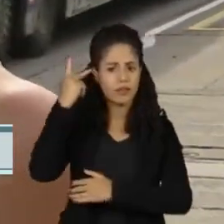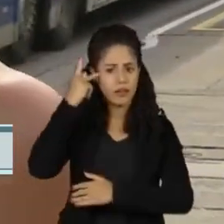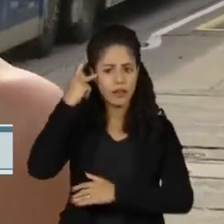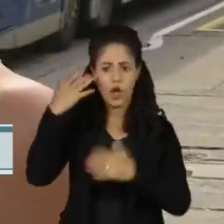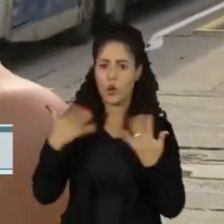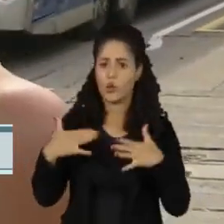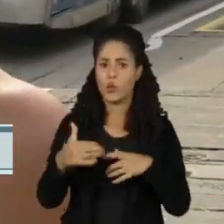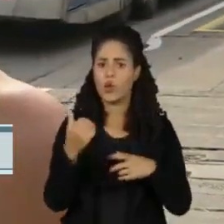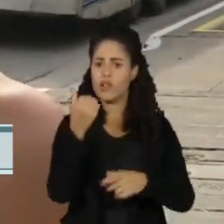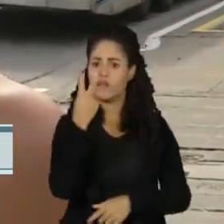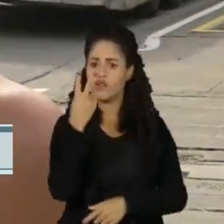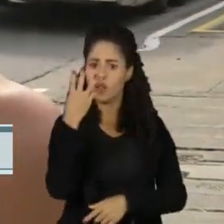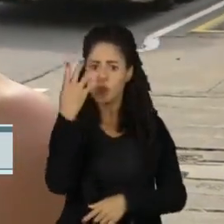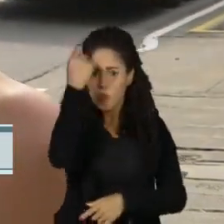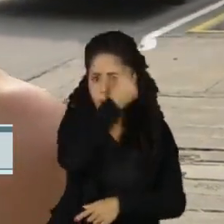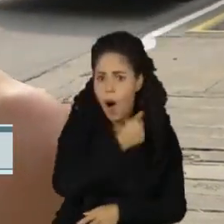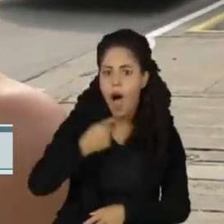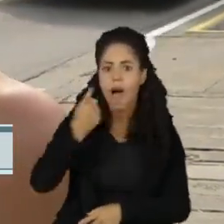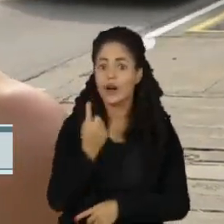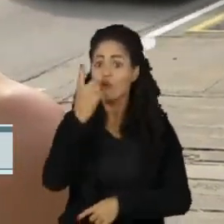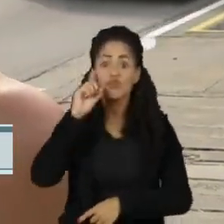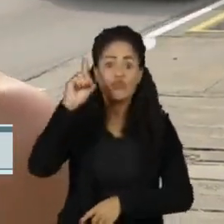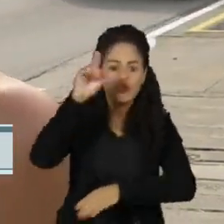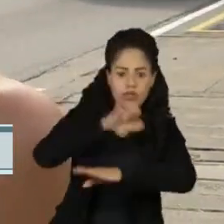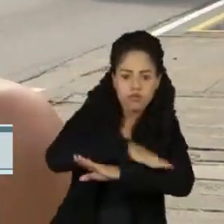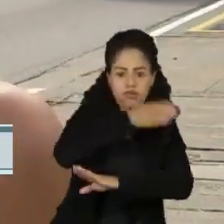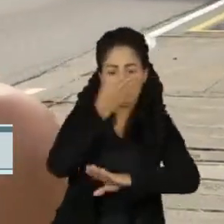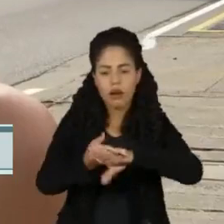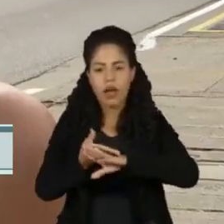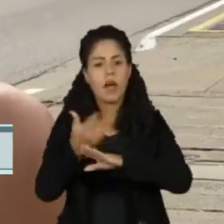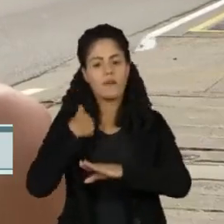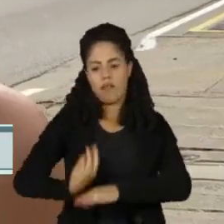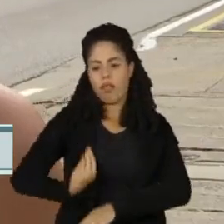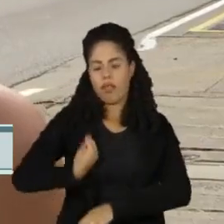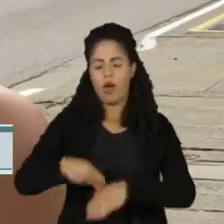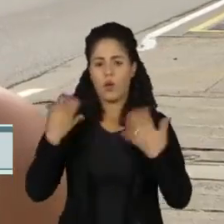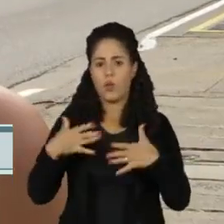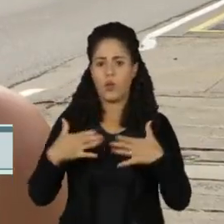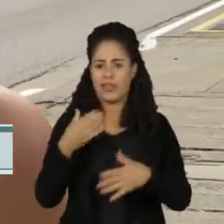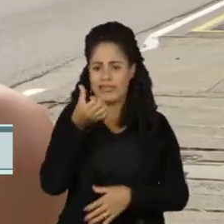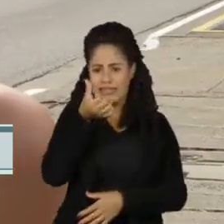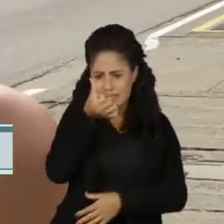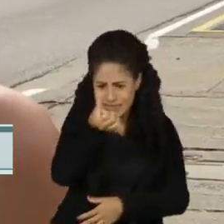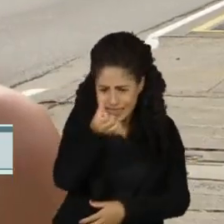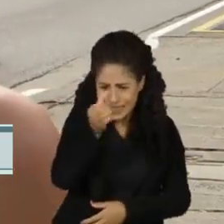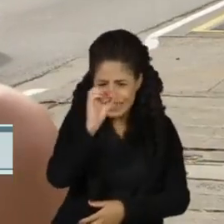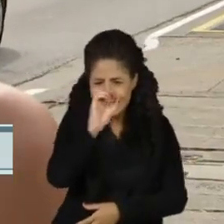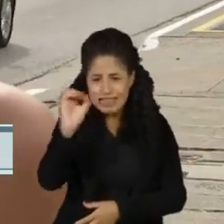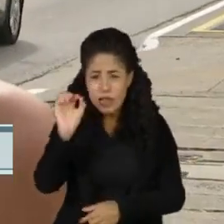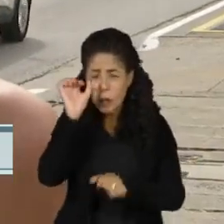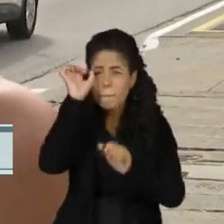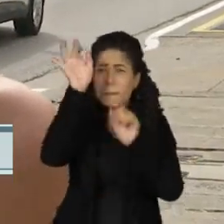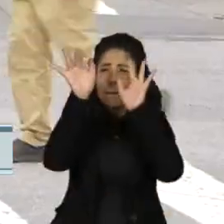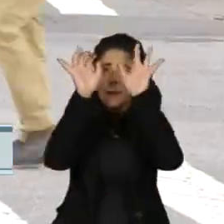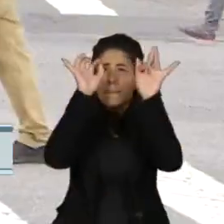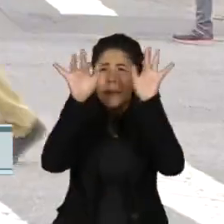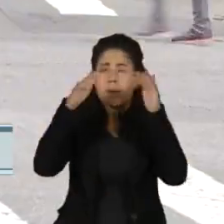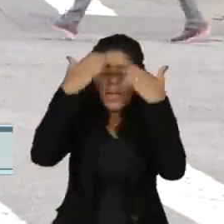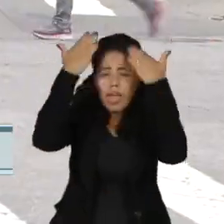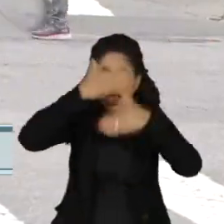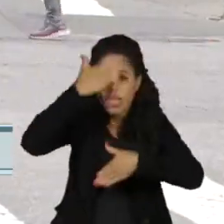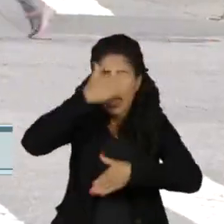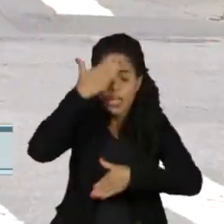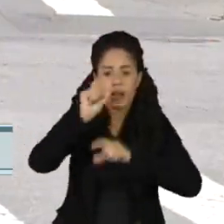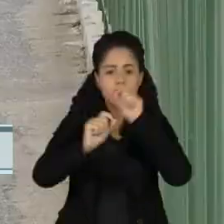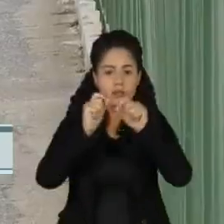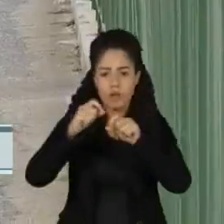em 24 horas, uma pessoa que vive na cidade, ela está exposta a 600 microgramas por metro cúbico. E basta